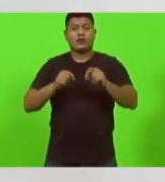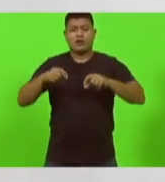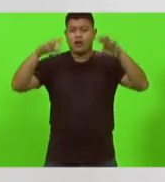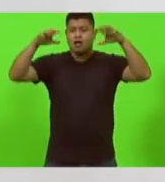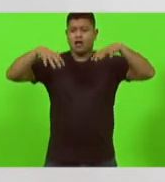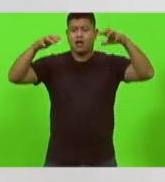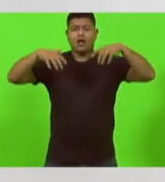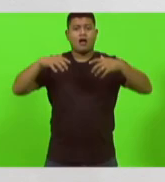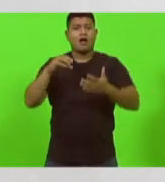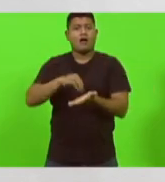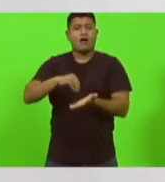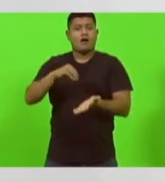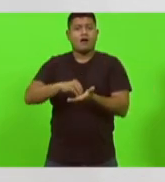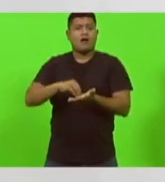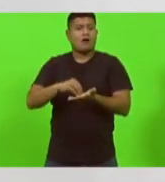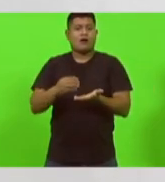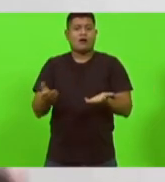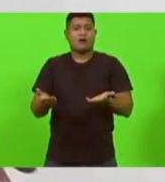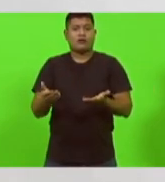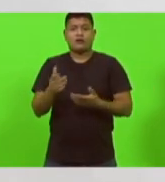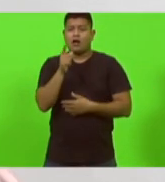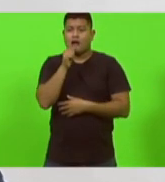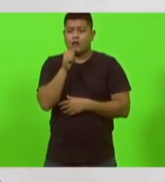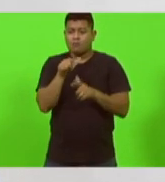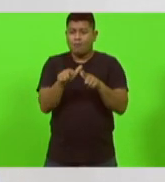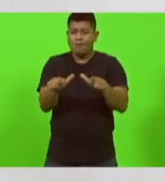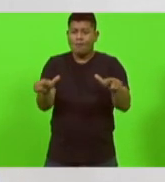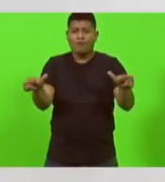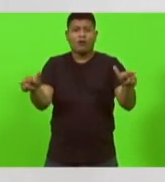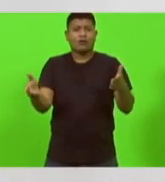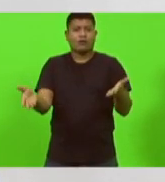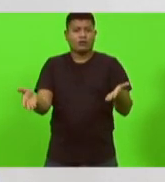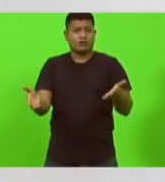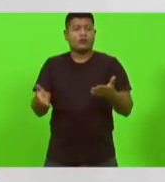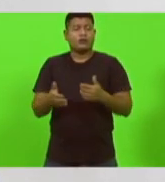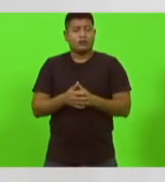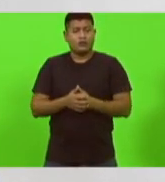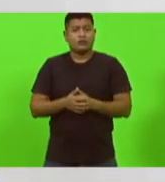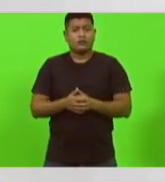ausência da água. É isto que nós precisamos.